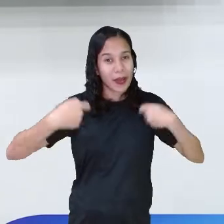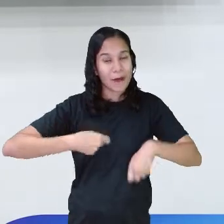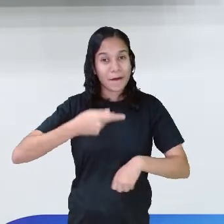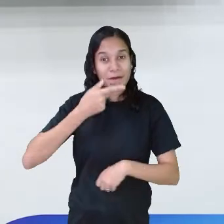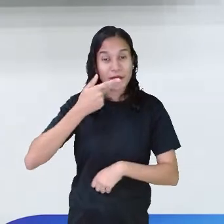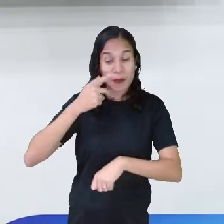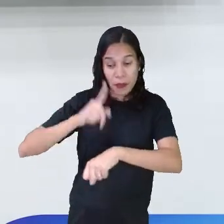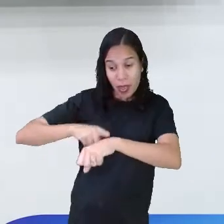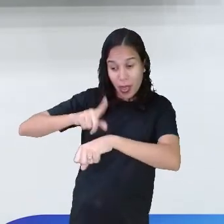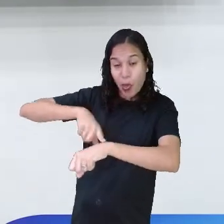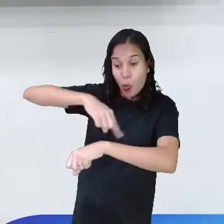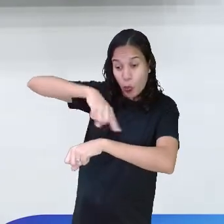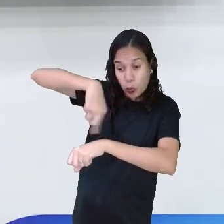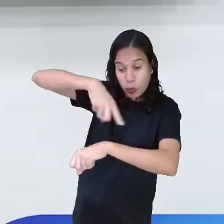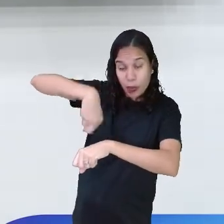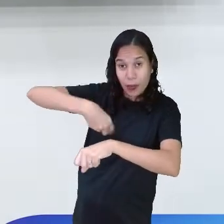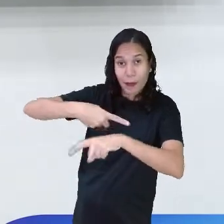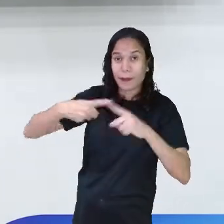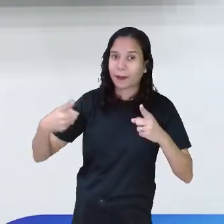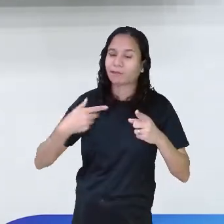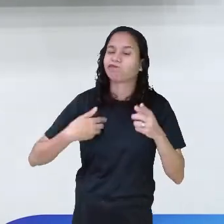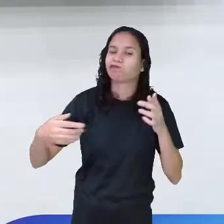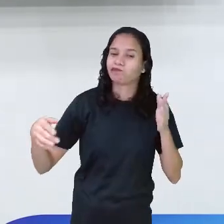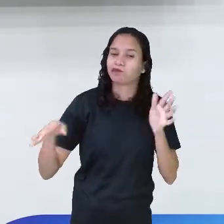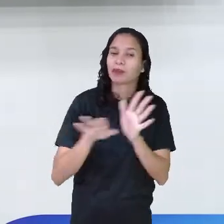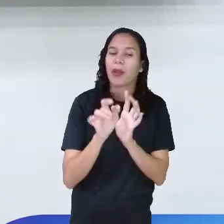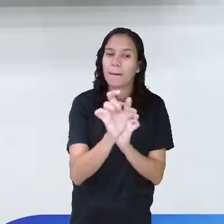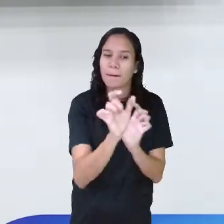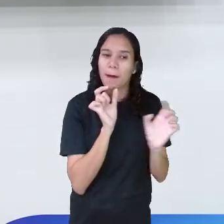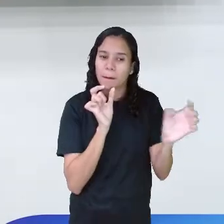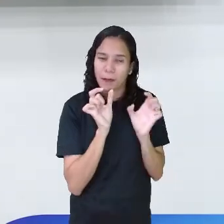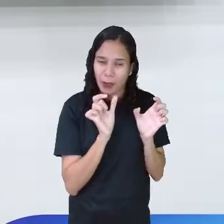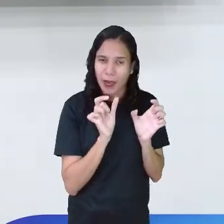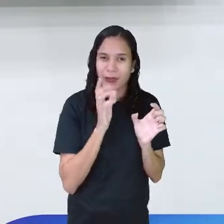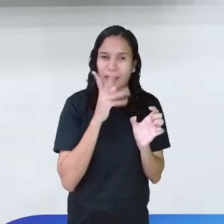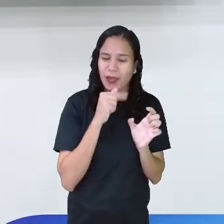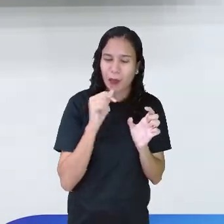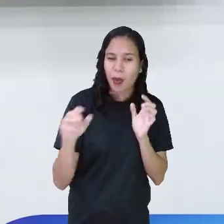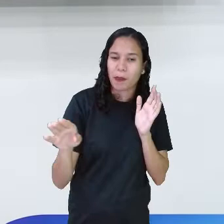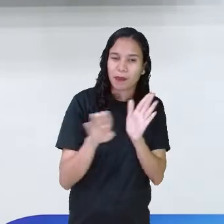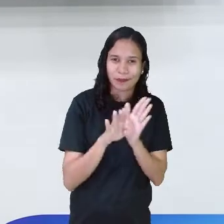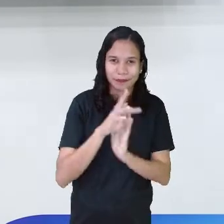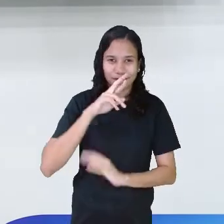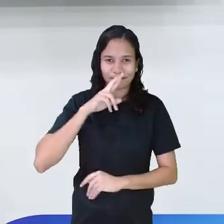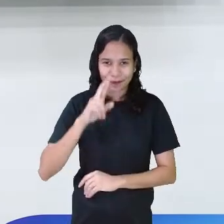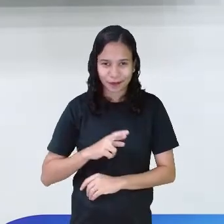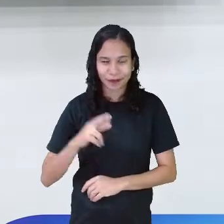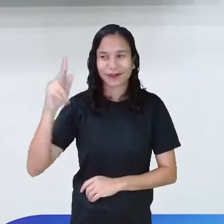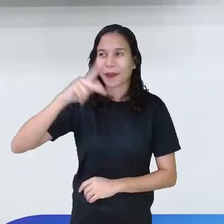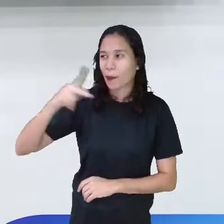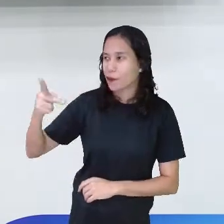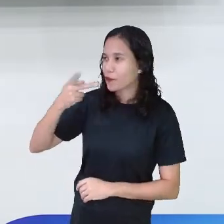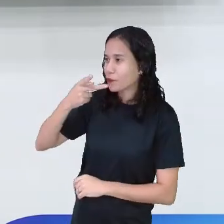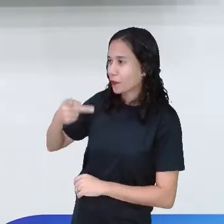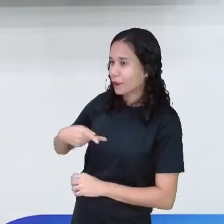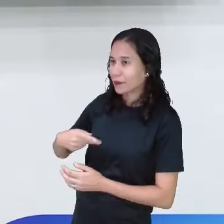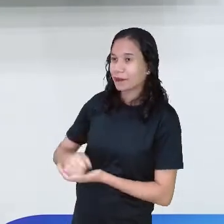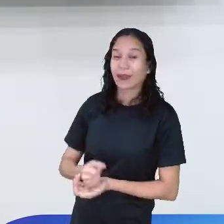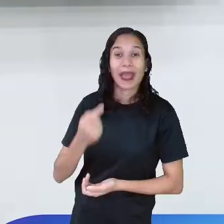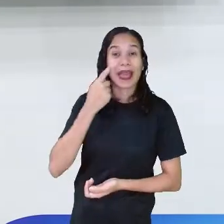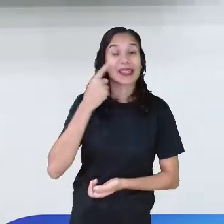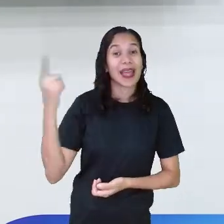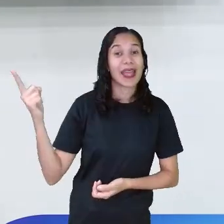porque o relógio ali não para, mas se chegar, porque às vezes chega um pouquinho mais tarde, a professora Kedma vai dizer para mim. Isso